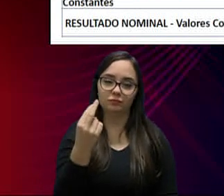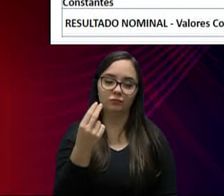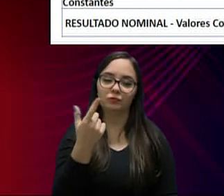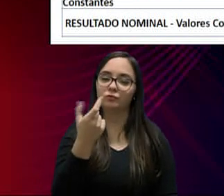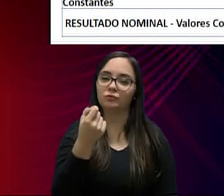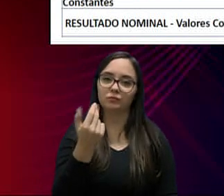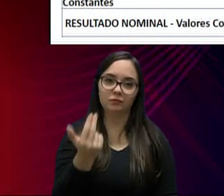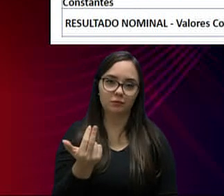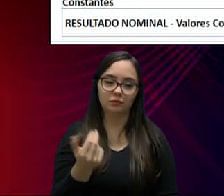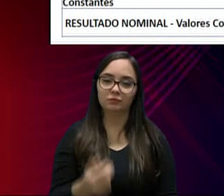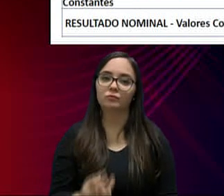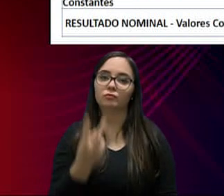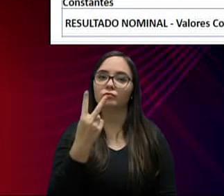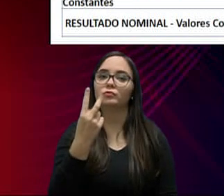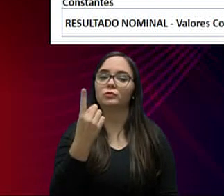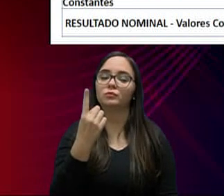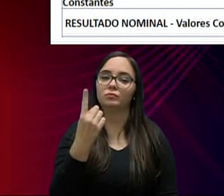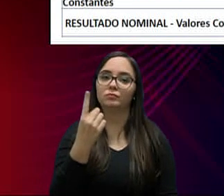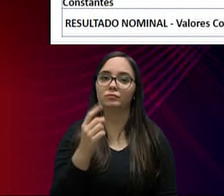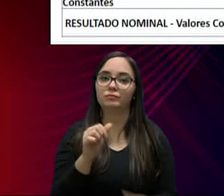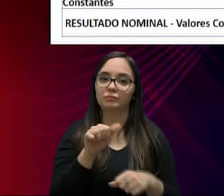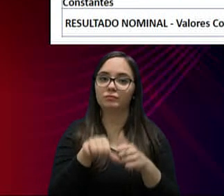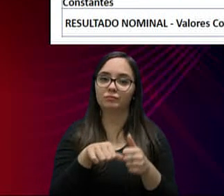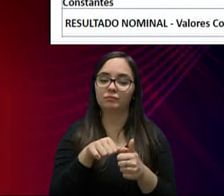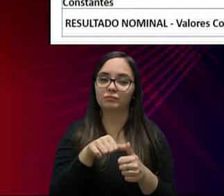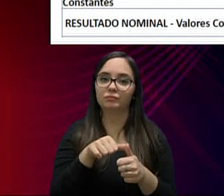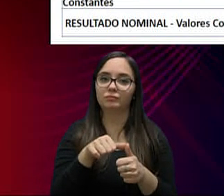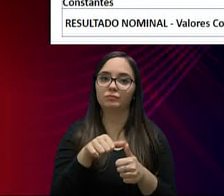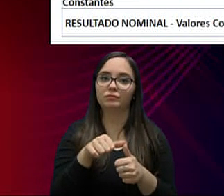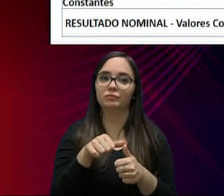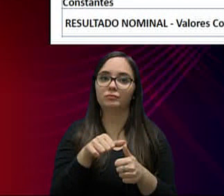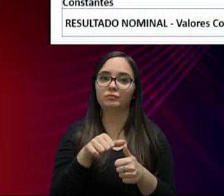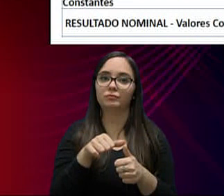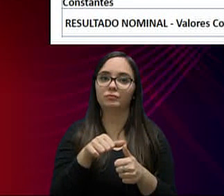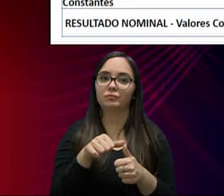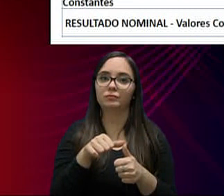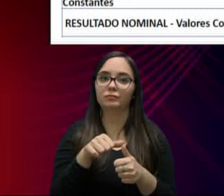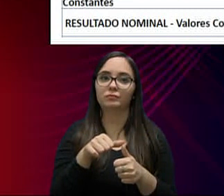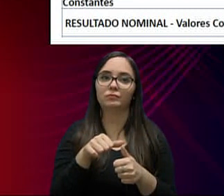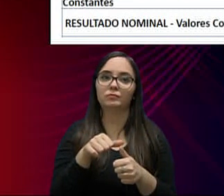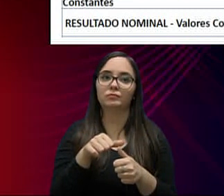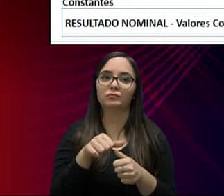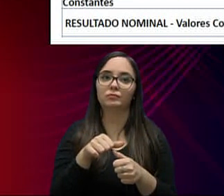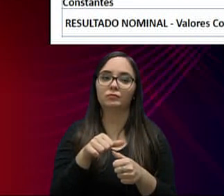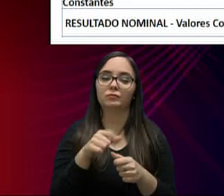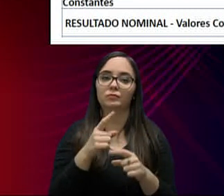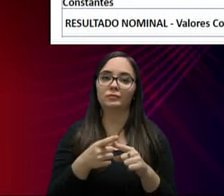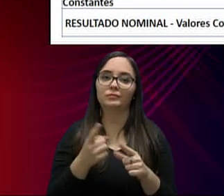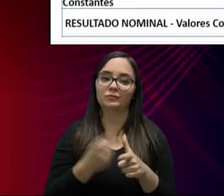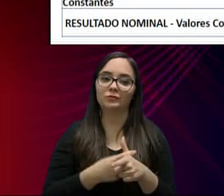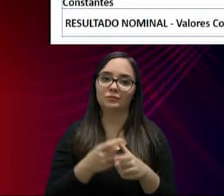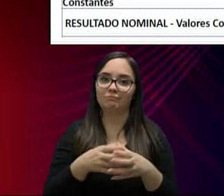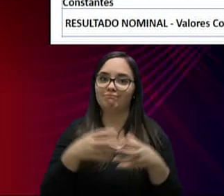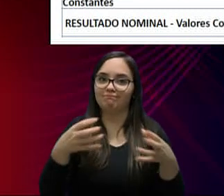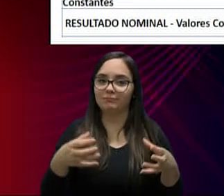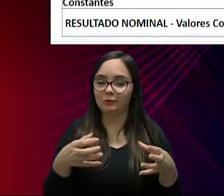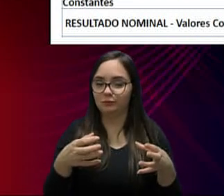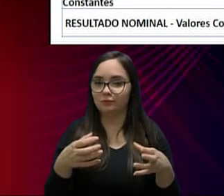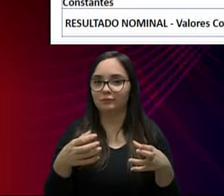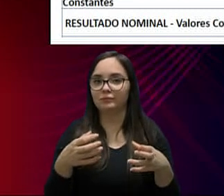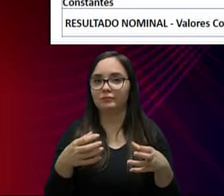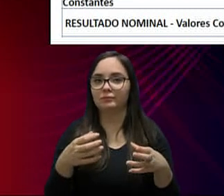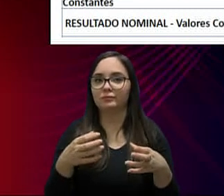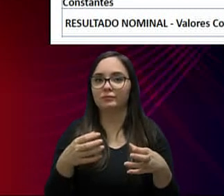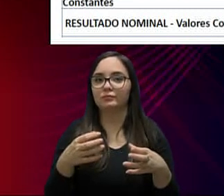20 mesma coisa e 21 nós temos uma inversão nesse nesse sentido porque a dívida consolidada é maior do que a quantidade